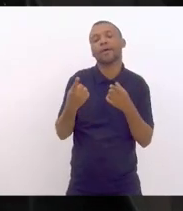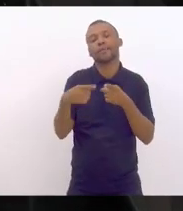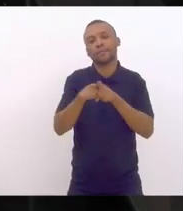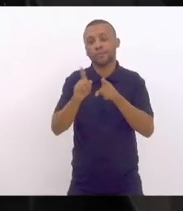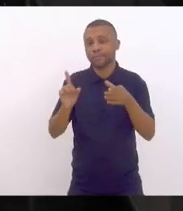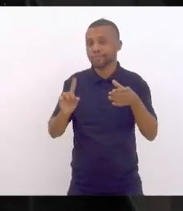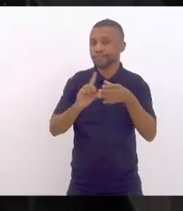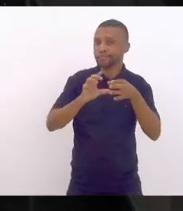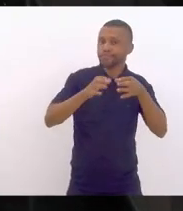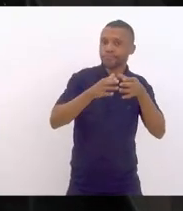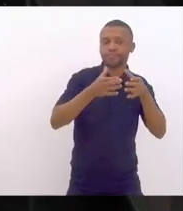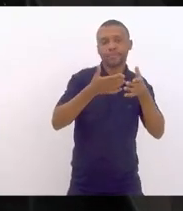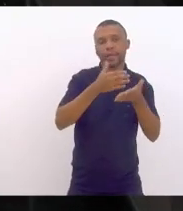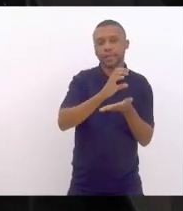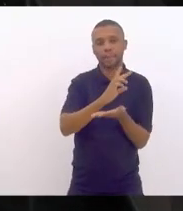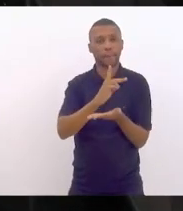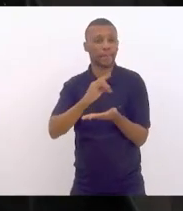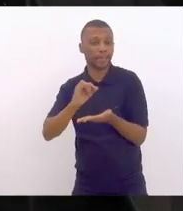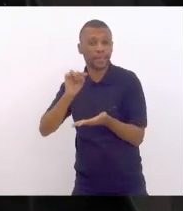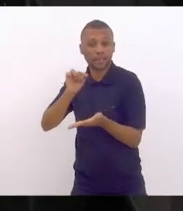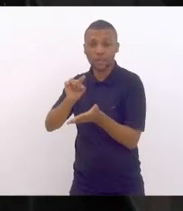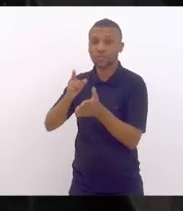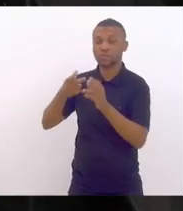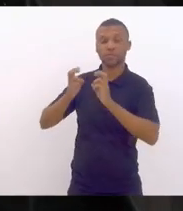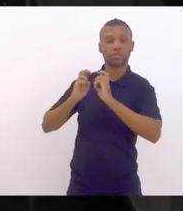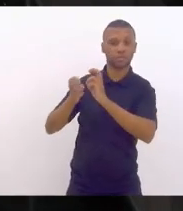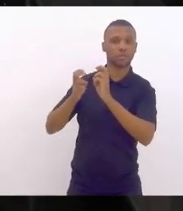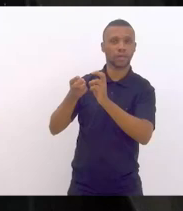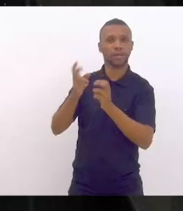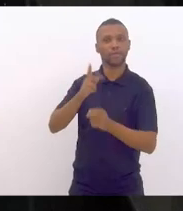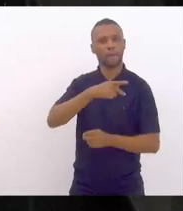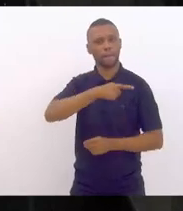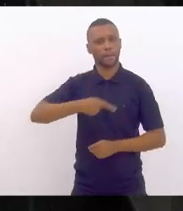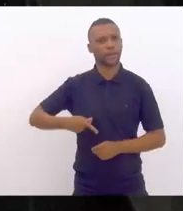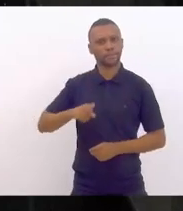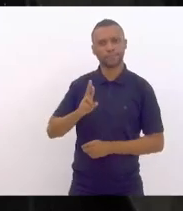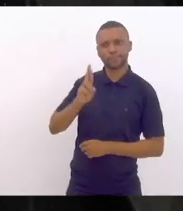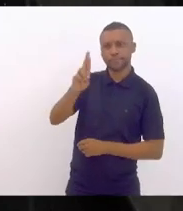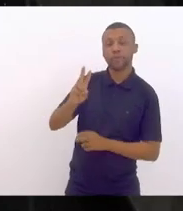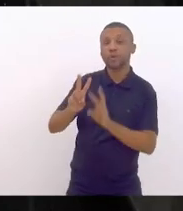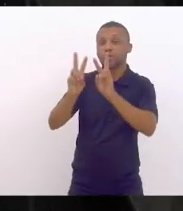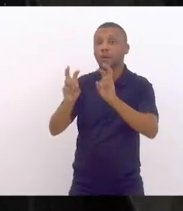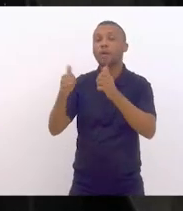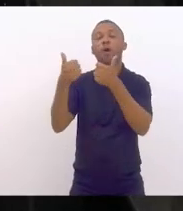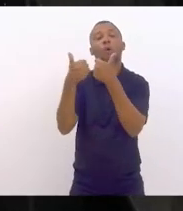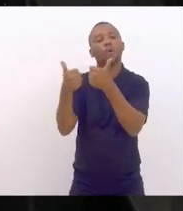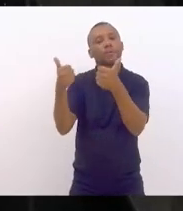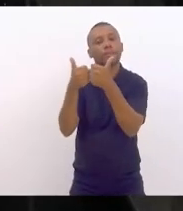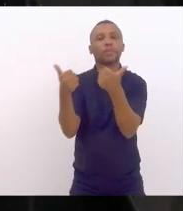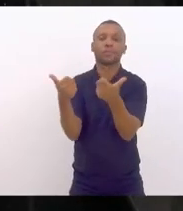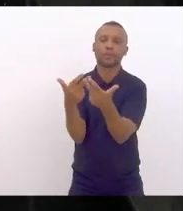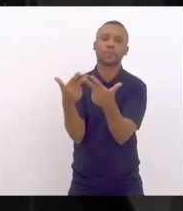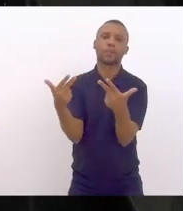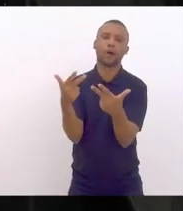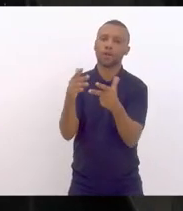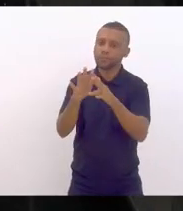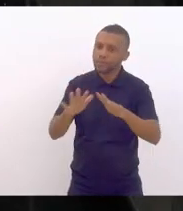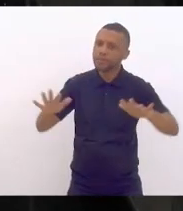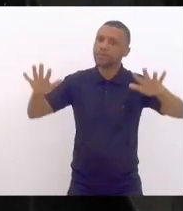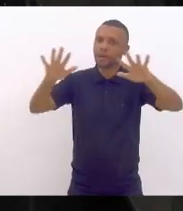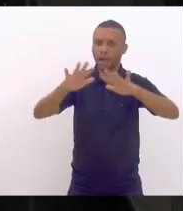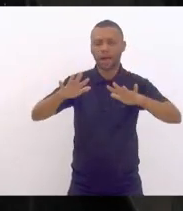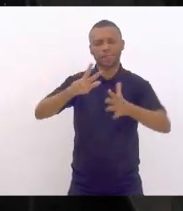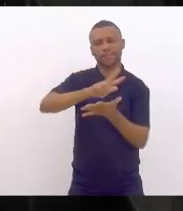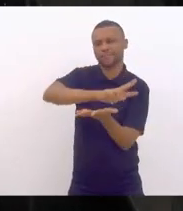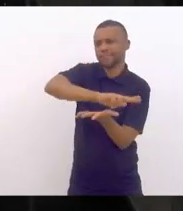CPI dos trens presidiu uma importante CPI nesta casa sobre o transporte transporte de modo geral diferente